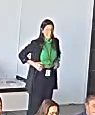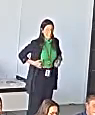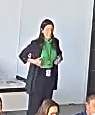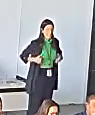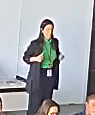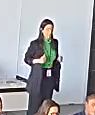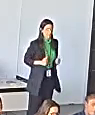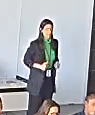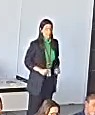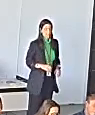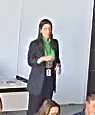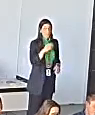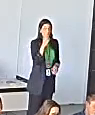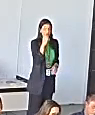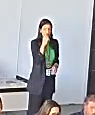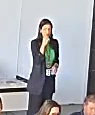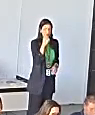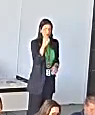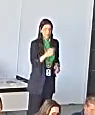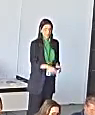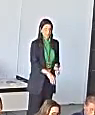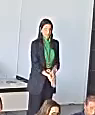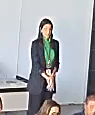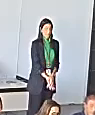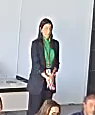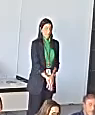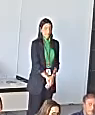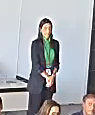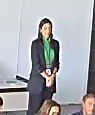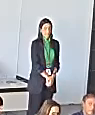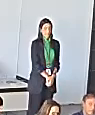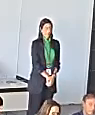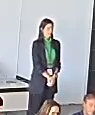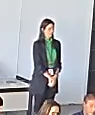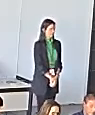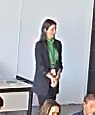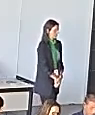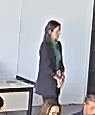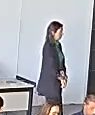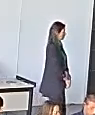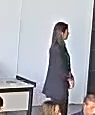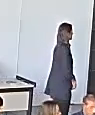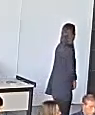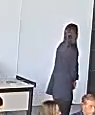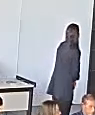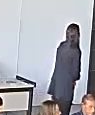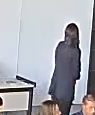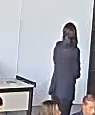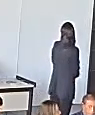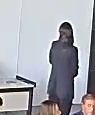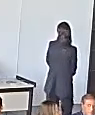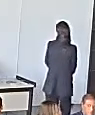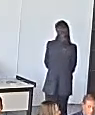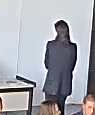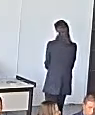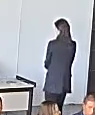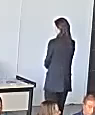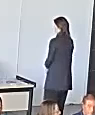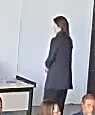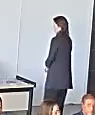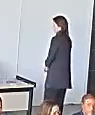ele na Câmara Municipal de Belo Horizonte, ex-deputado federal, Leonardo Matos. Fiquei muito feliz